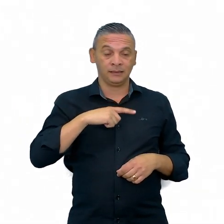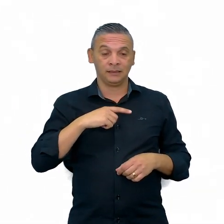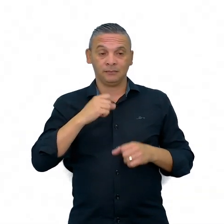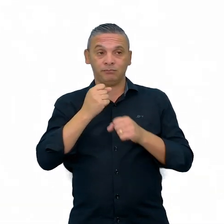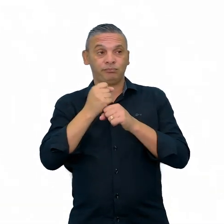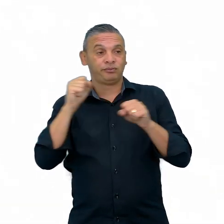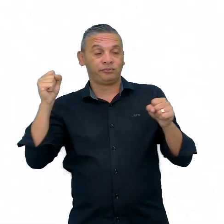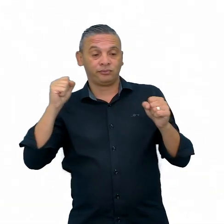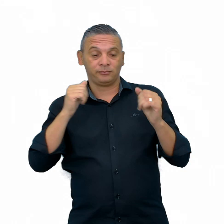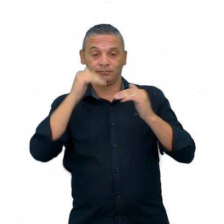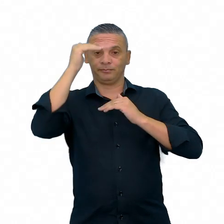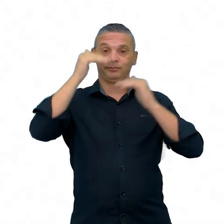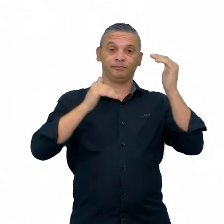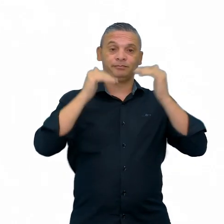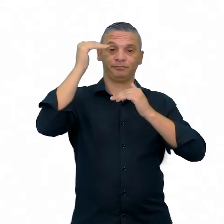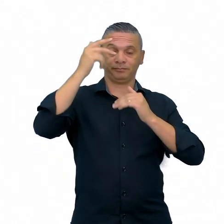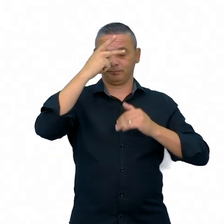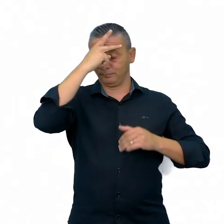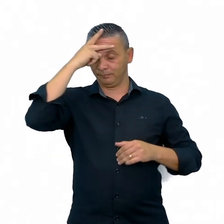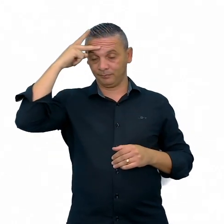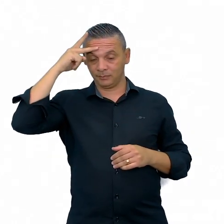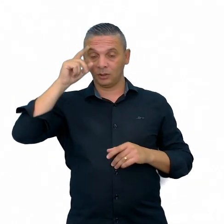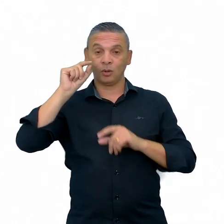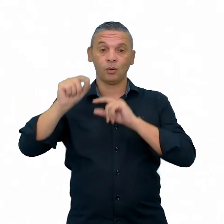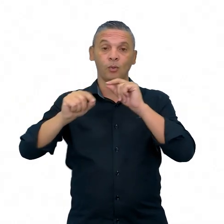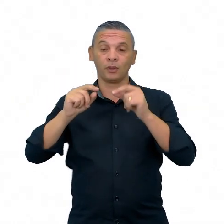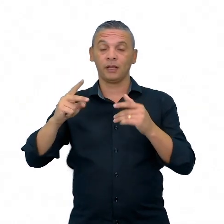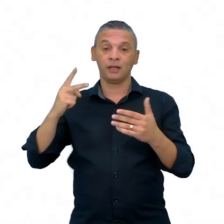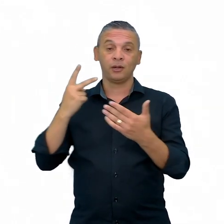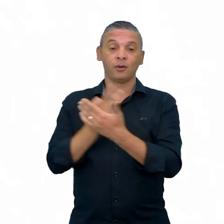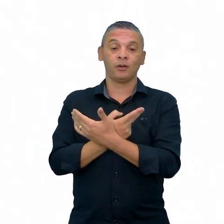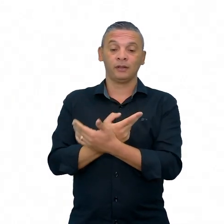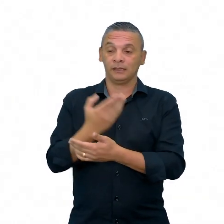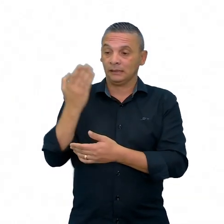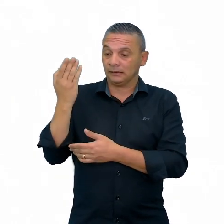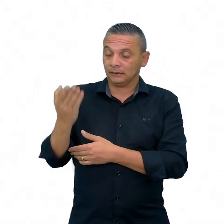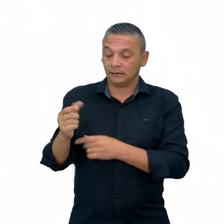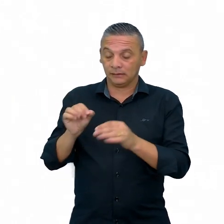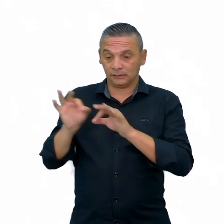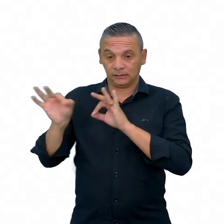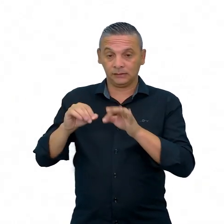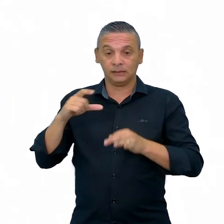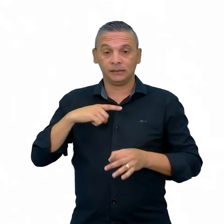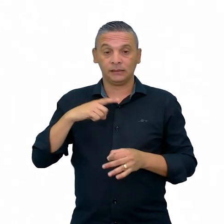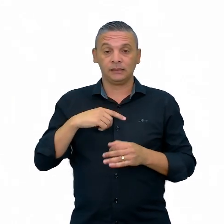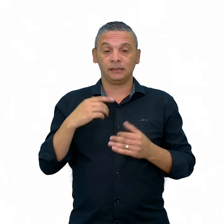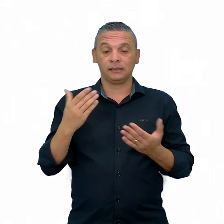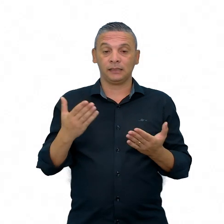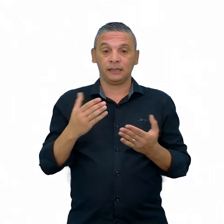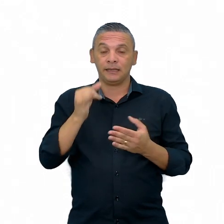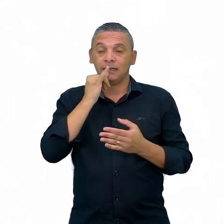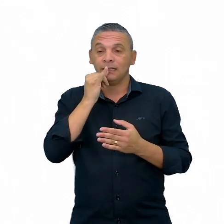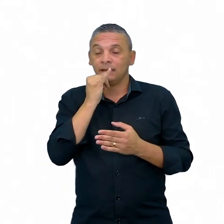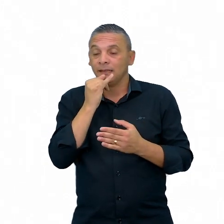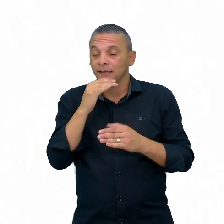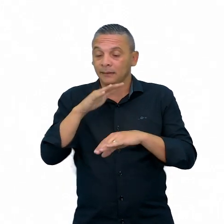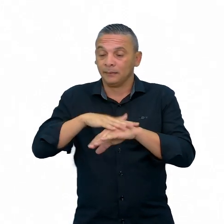grandezas proporcionais, também sobre o que está por trás do ensino da matemática, essa matemática